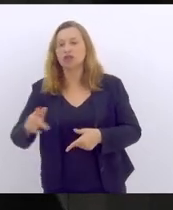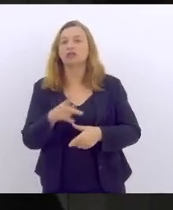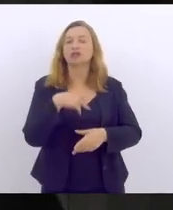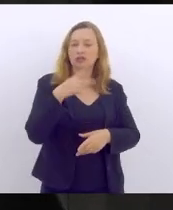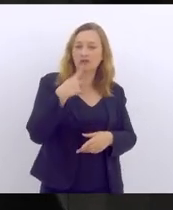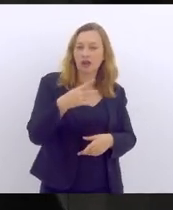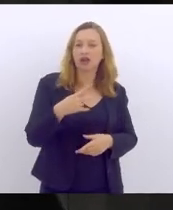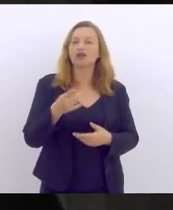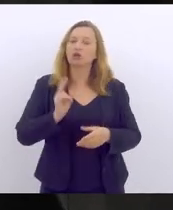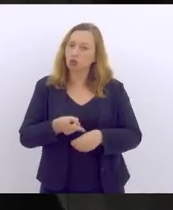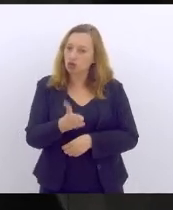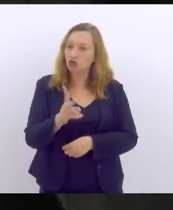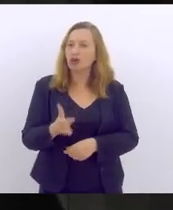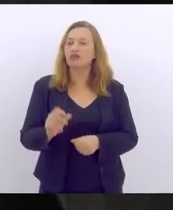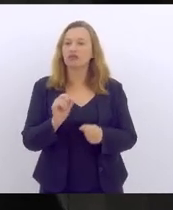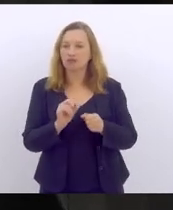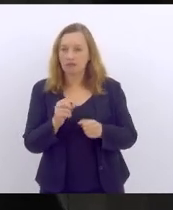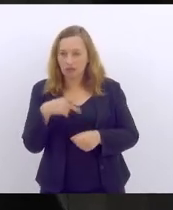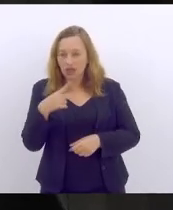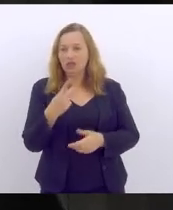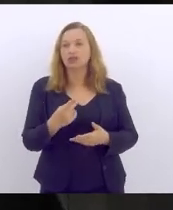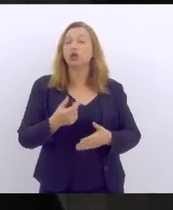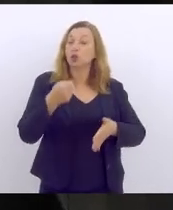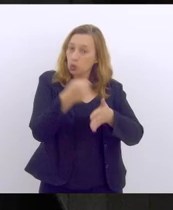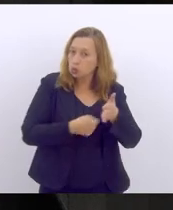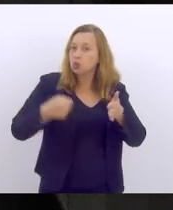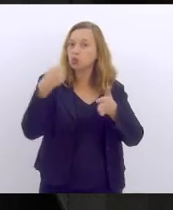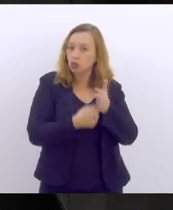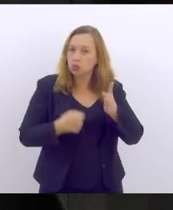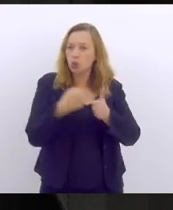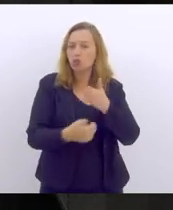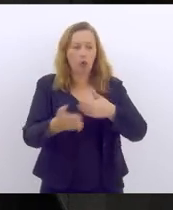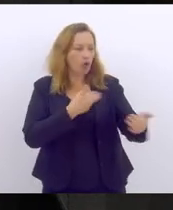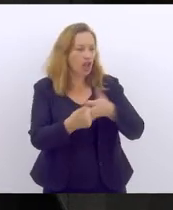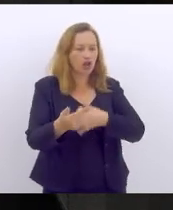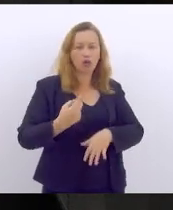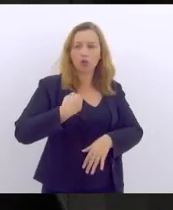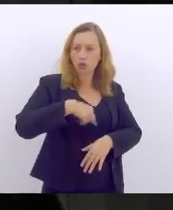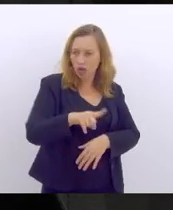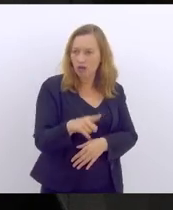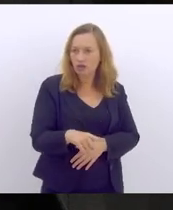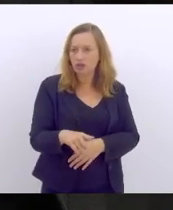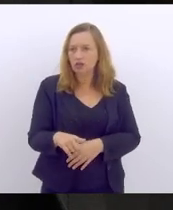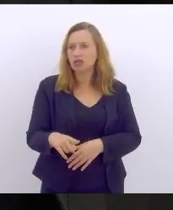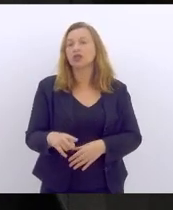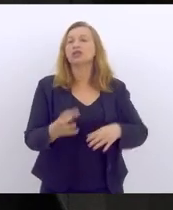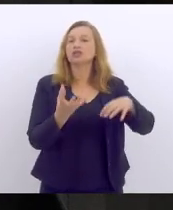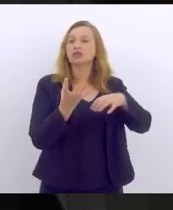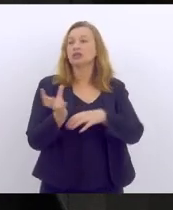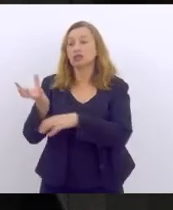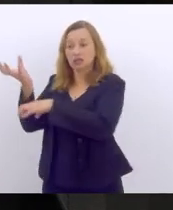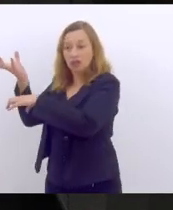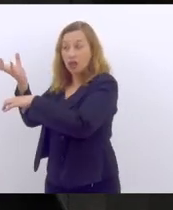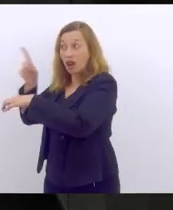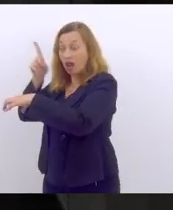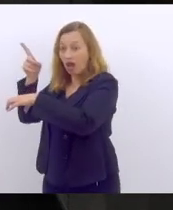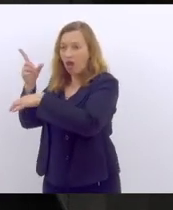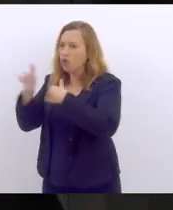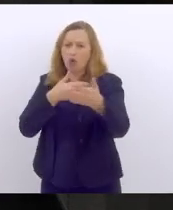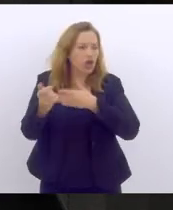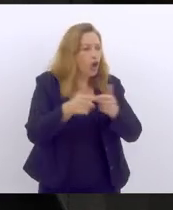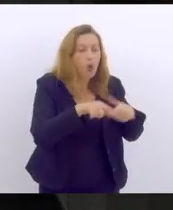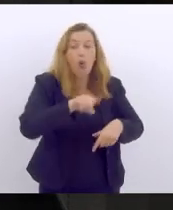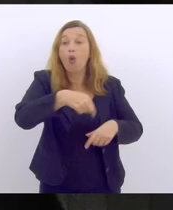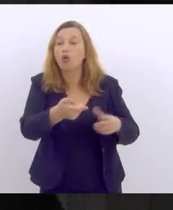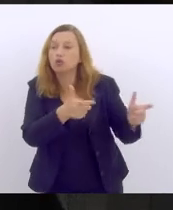por aí e vou continuar fazendo isso sobre tudo lutando onde quer que eu esteja seja na Câmara Federal a partir do ano que vem ou em qualquer outro